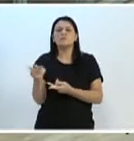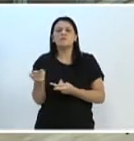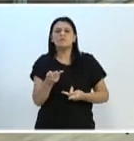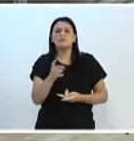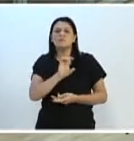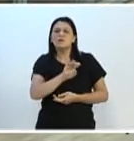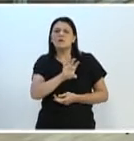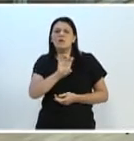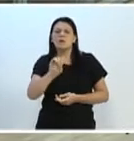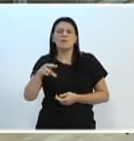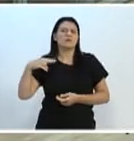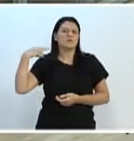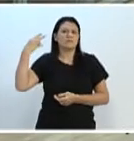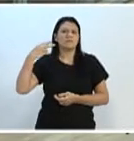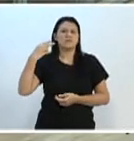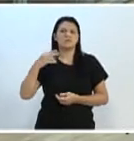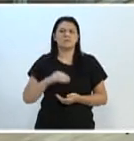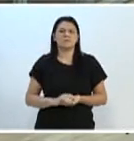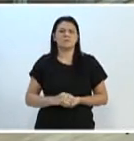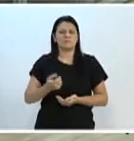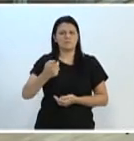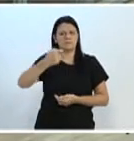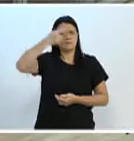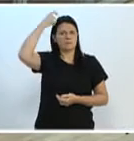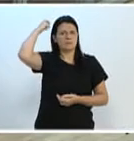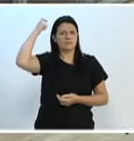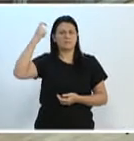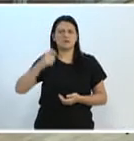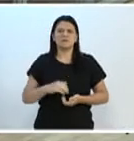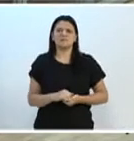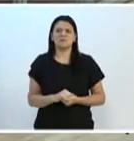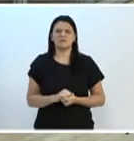vereador para a sua opção de voto. Vereador Adriano Pereira, por favor.